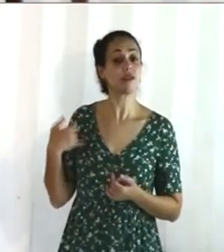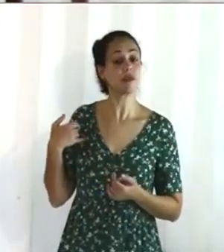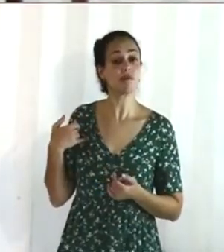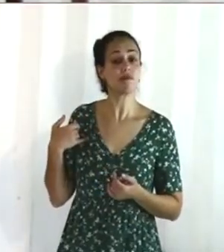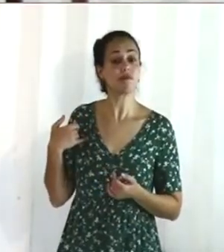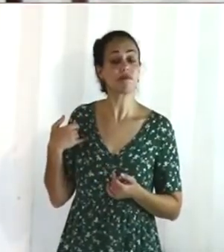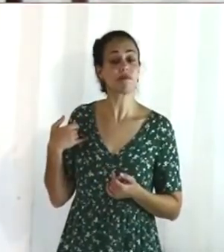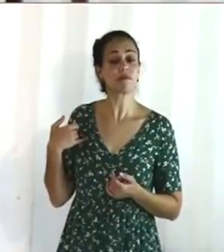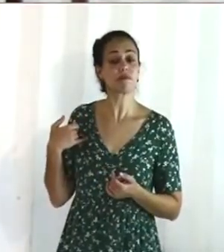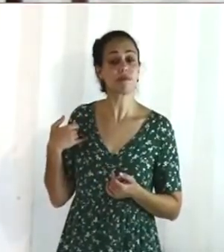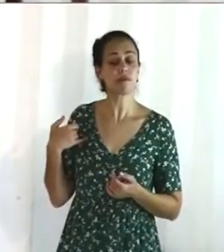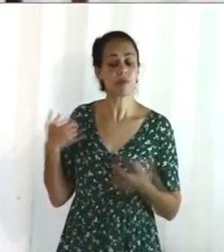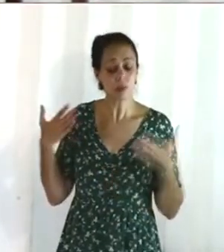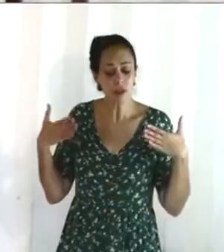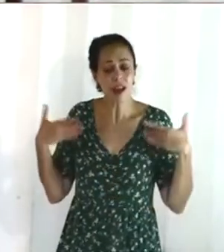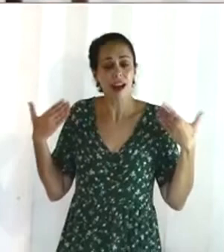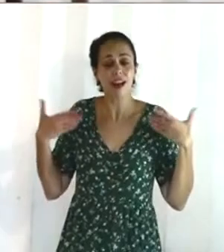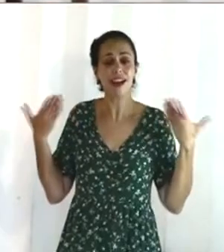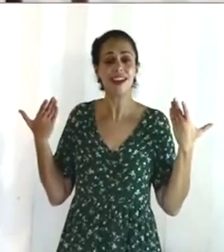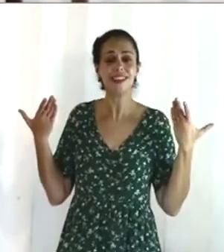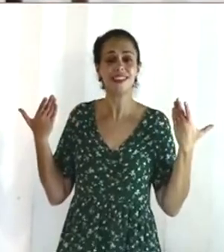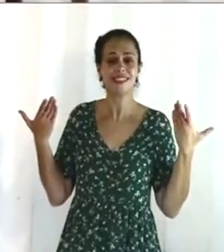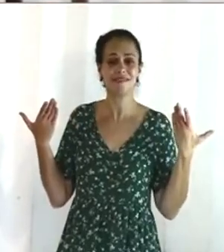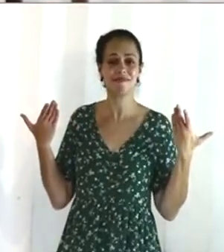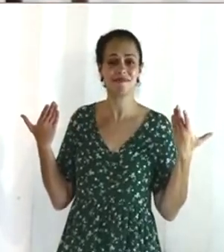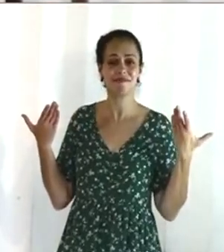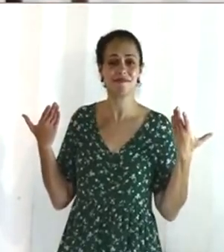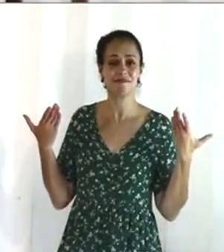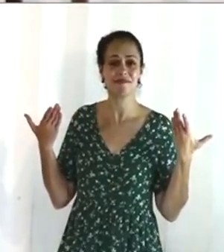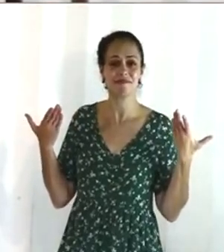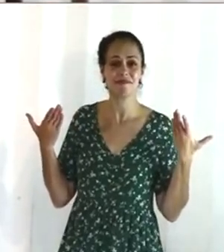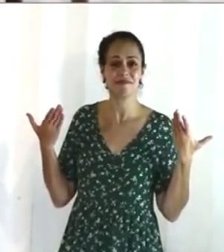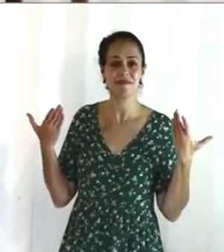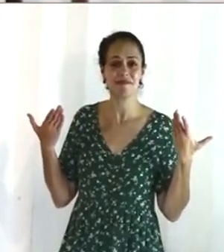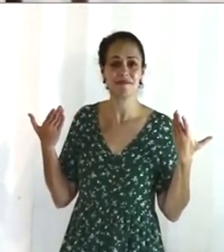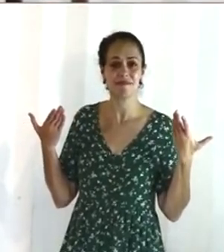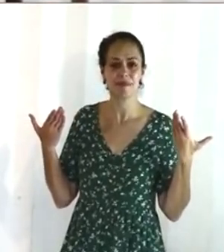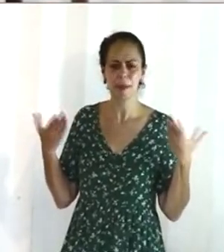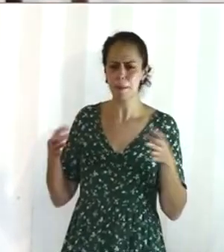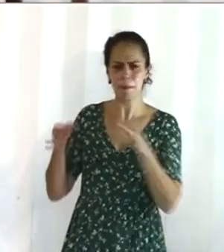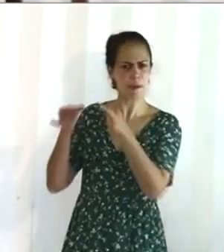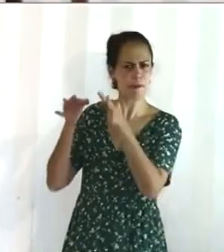que ele já tem, ela seria ainda mais completa quando